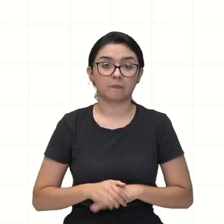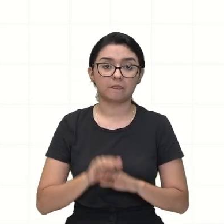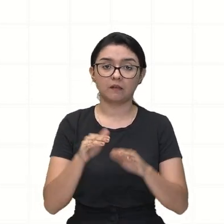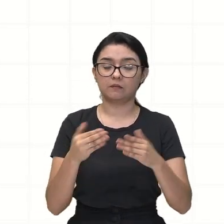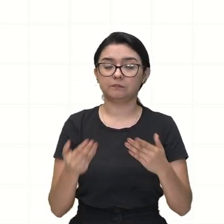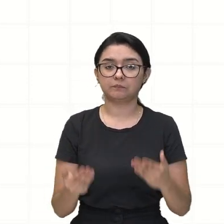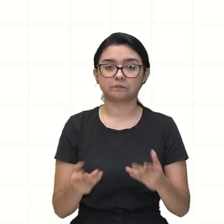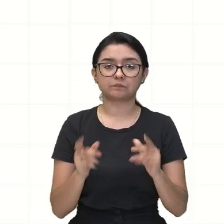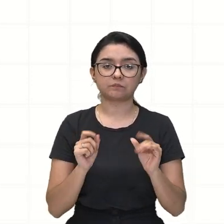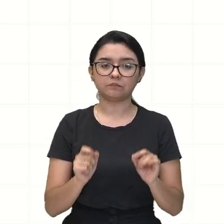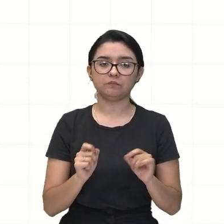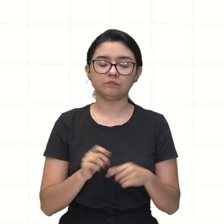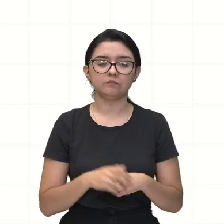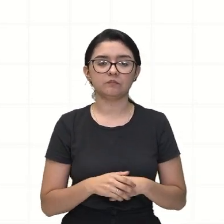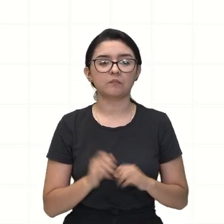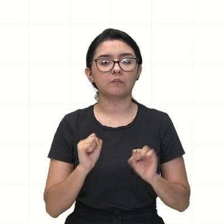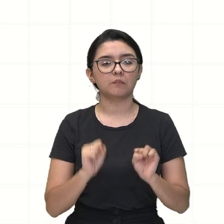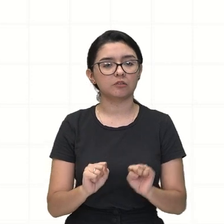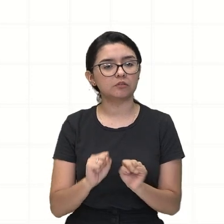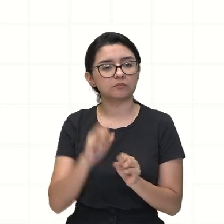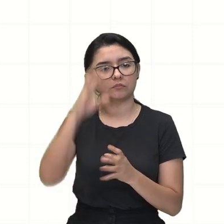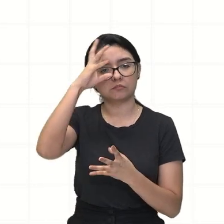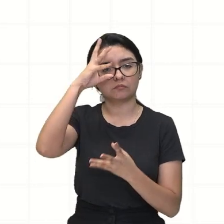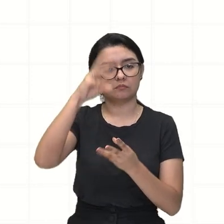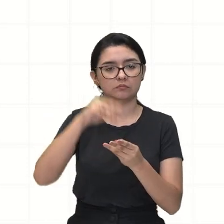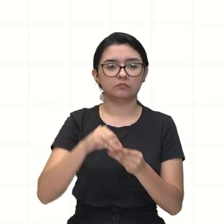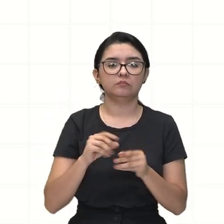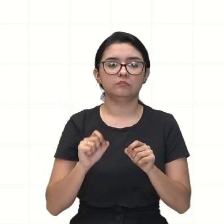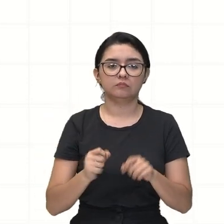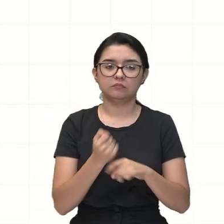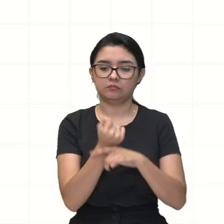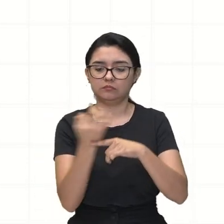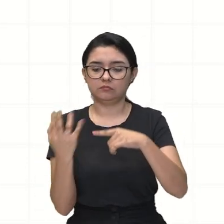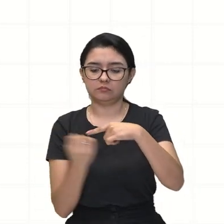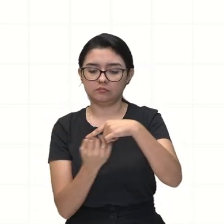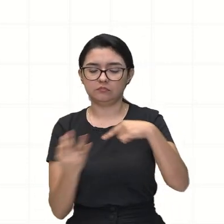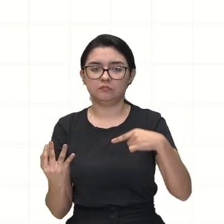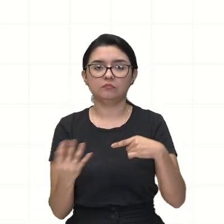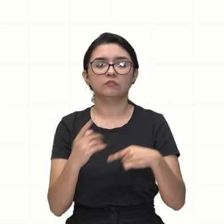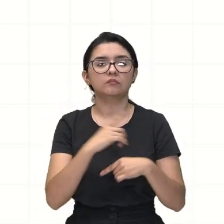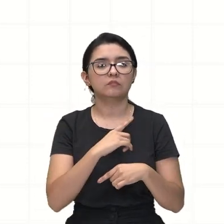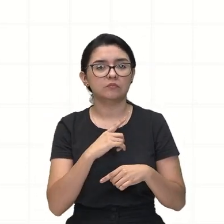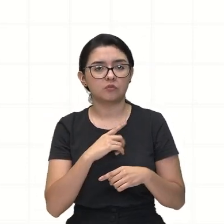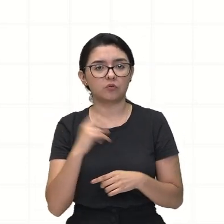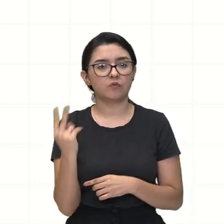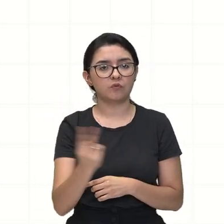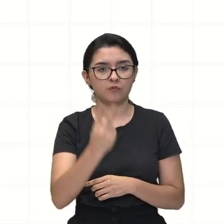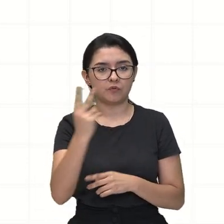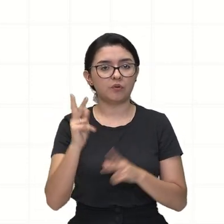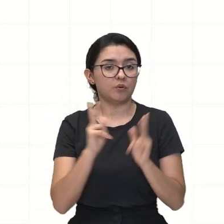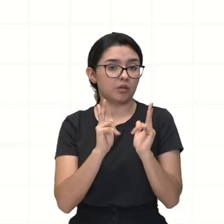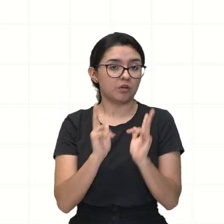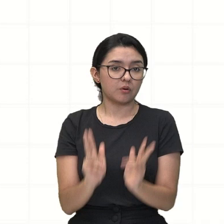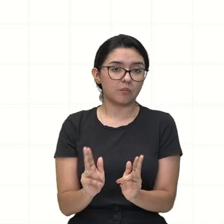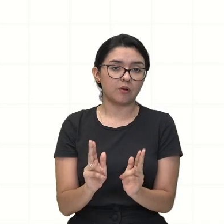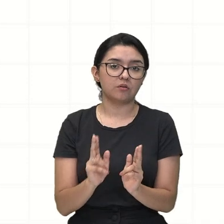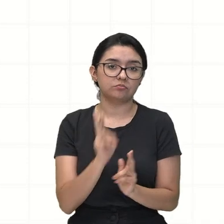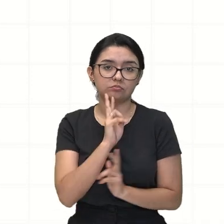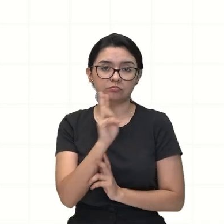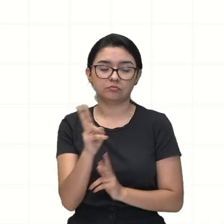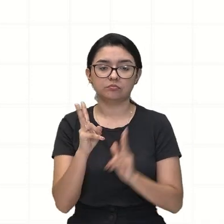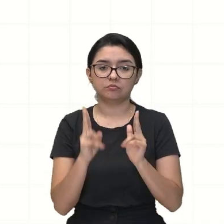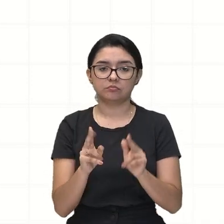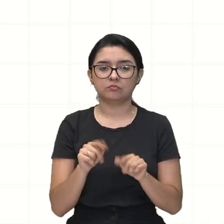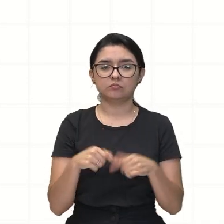assim, podemos concluir que as frações dadas possuem o mesmo valor. Ou seja, o que elas são